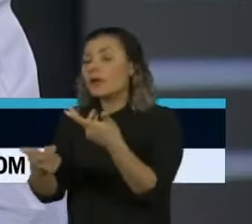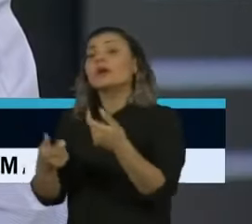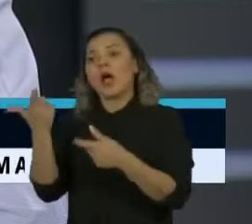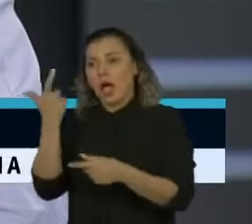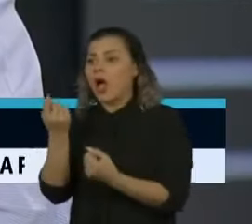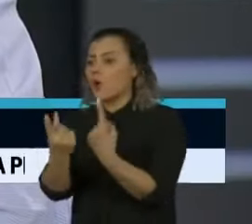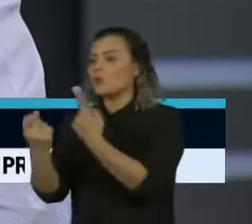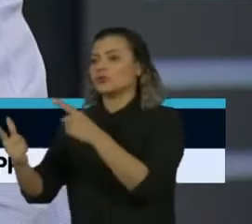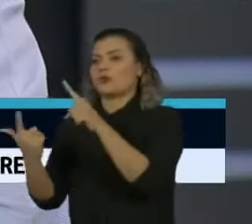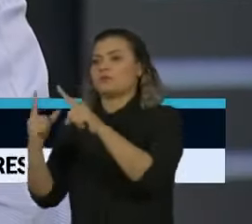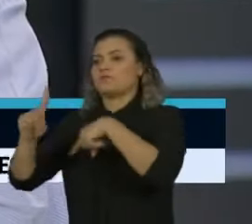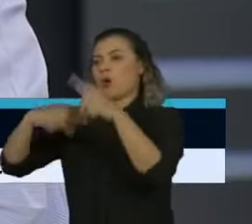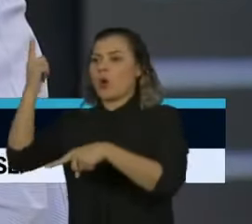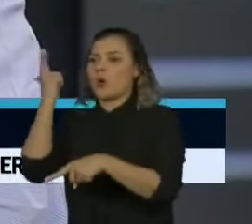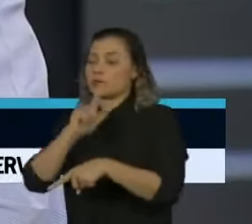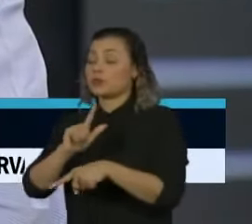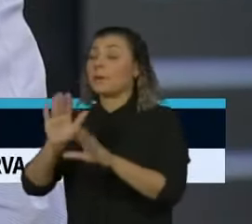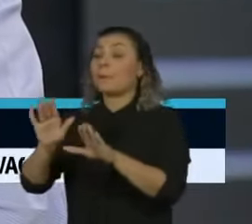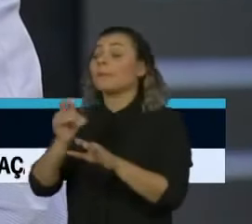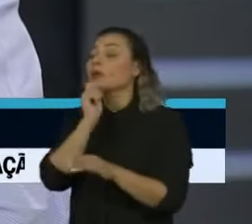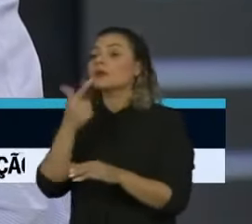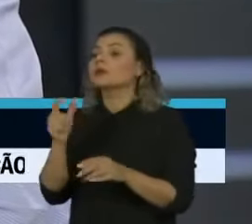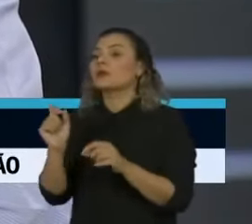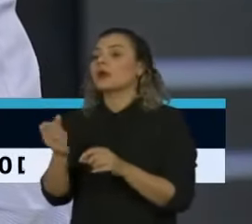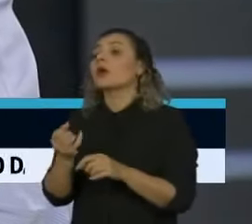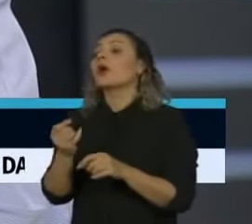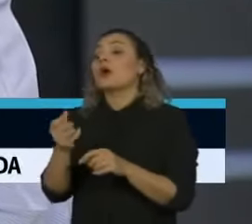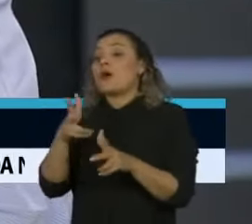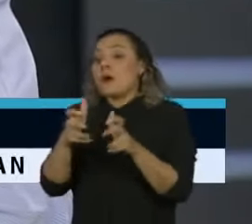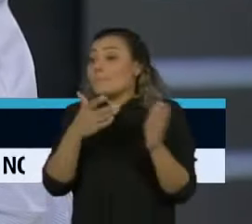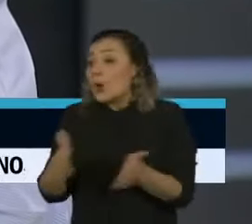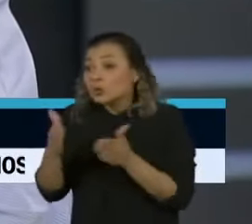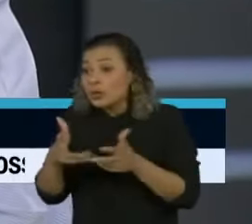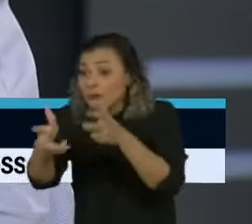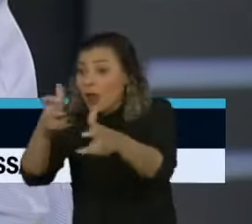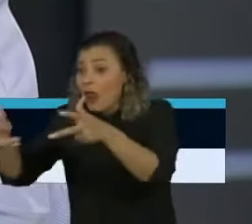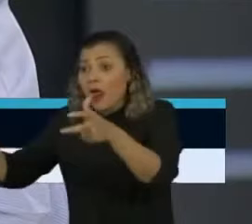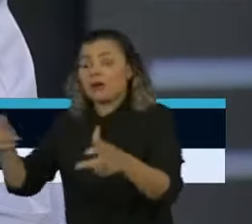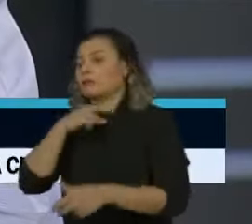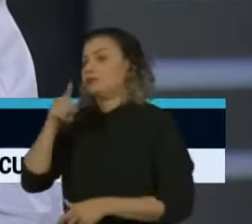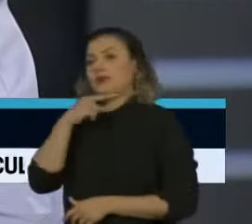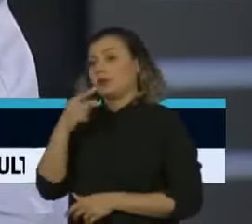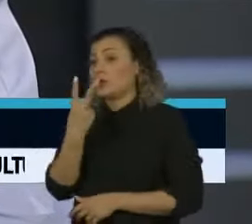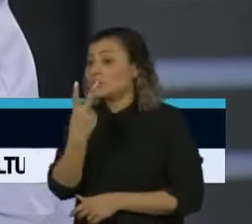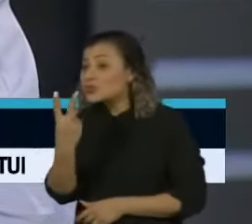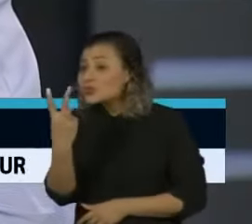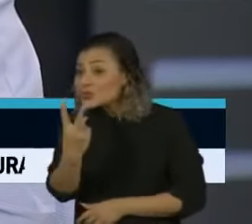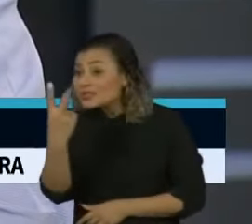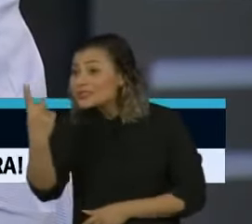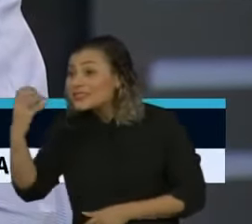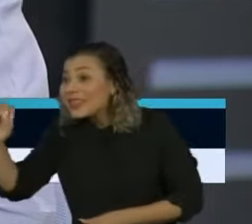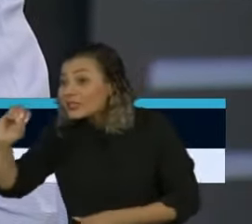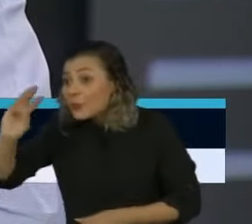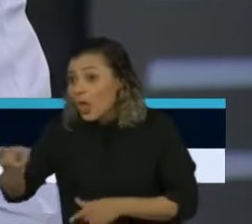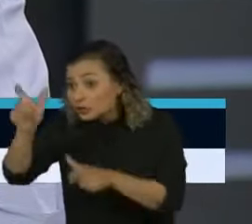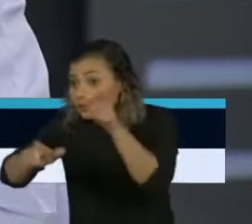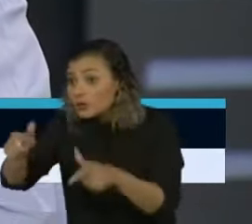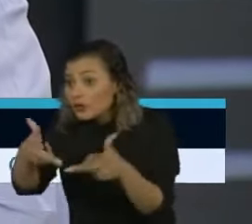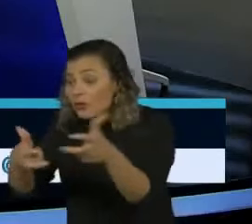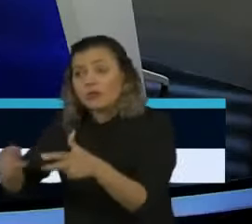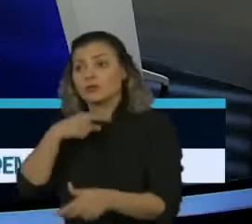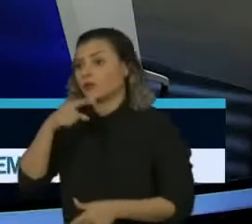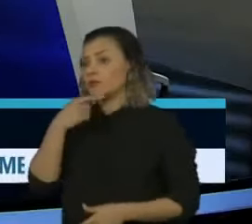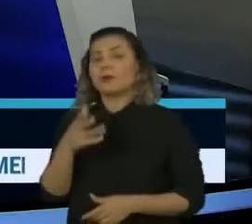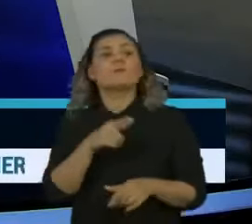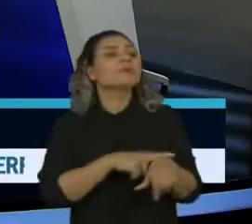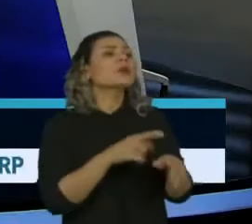dar certo. O que nós não vamos ter é volume de vacina para vacinar 210 milhões de brasileiros. Quanto tempo a gente pode levar para vacinar? Nós